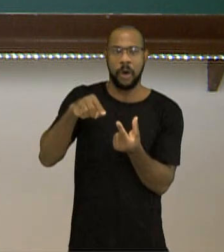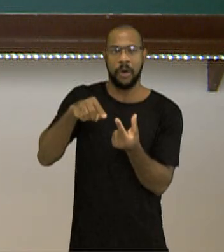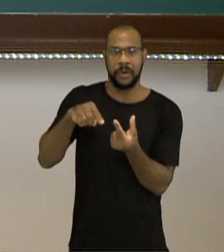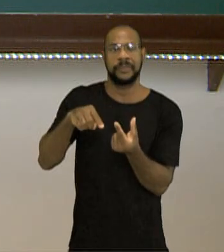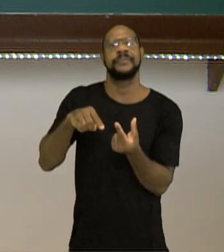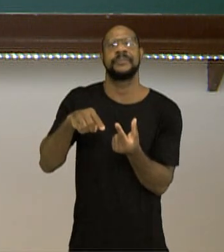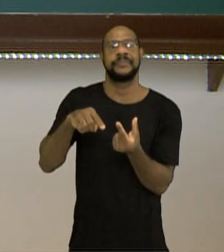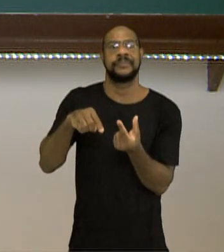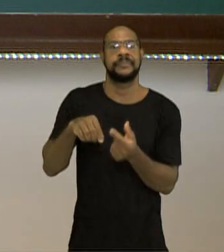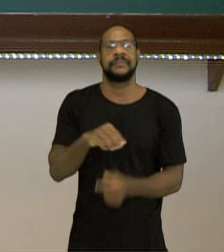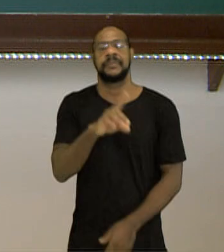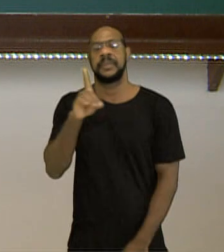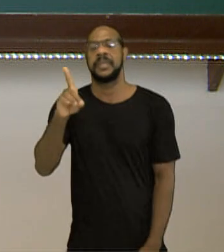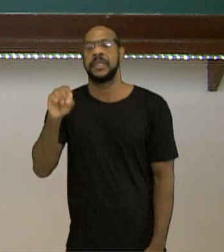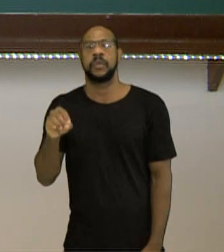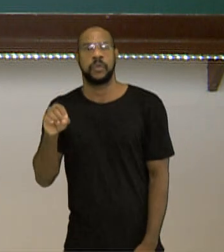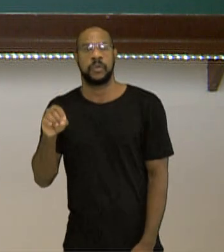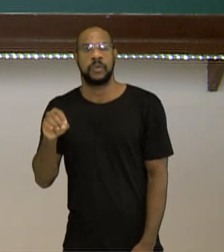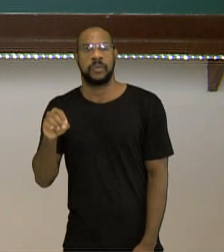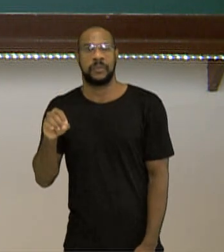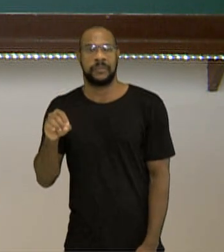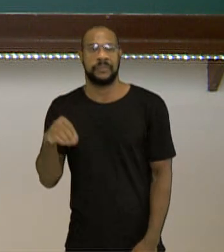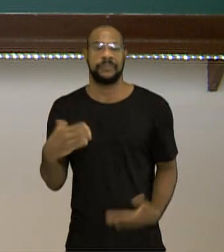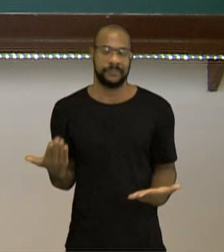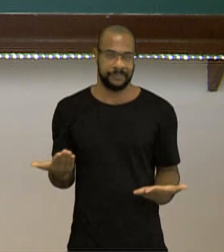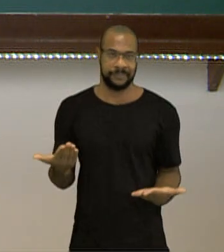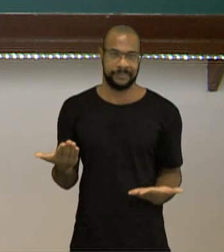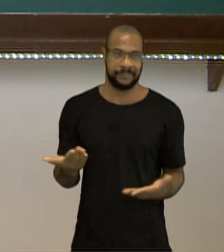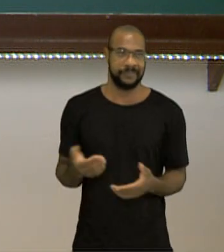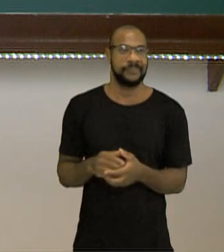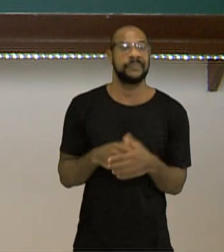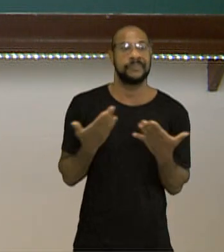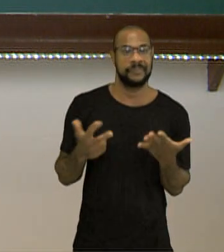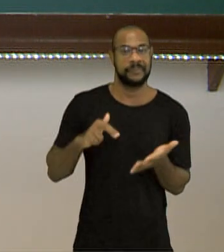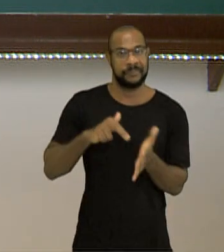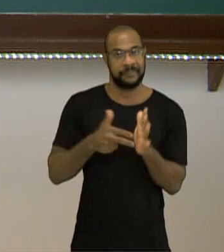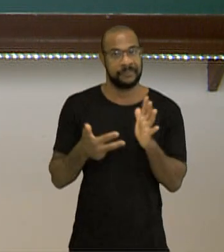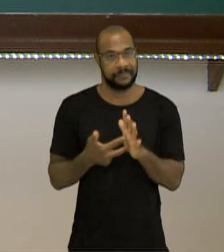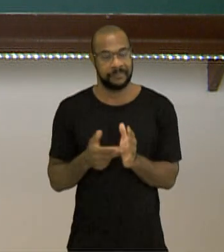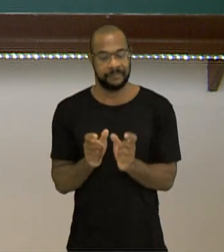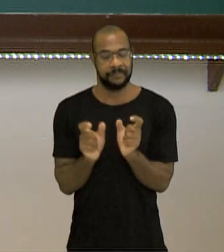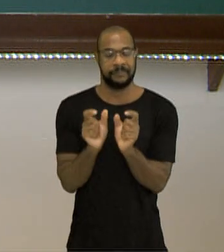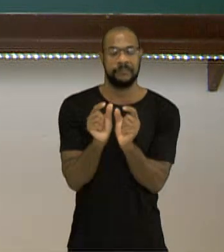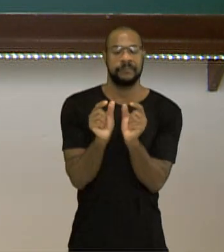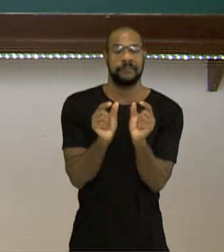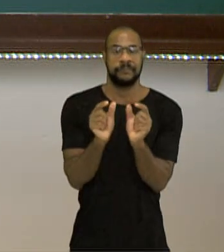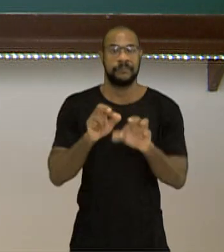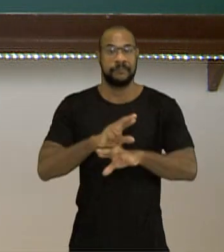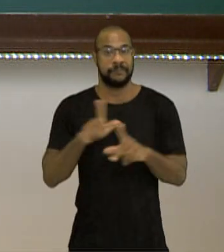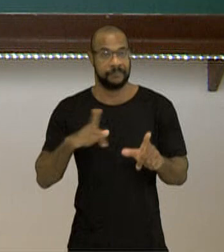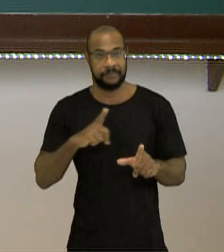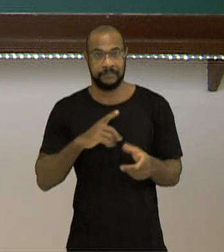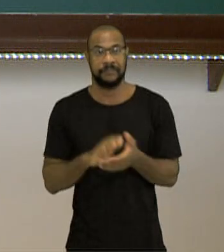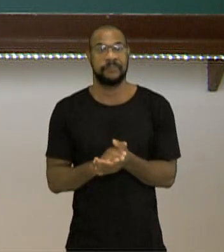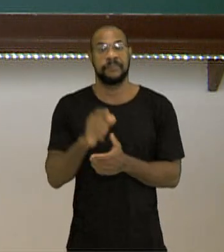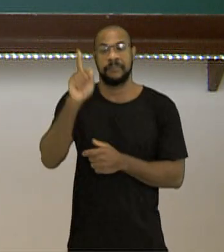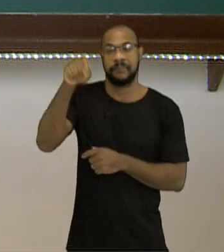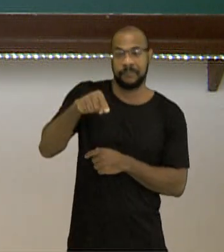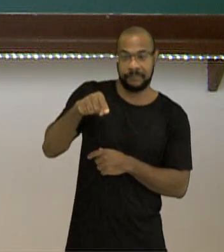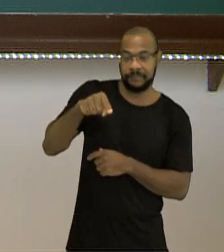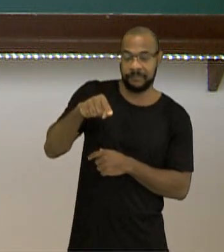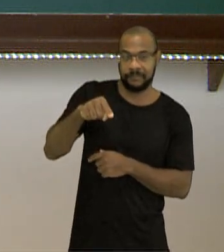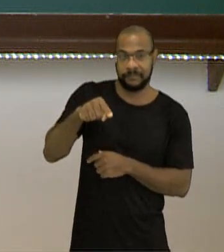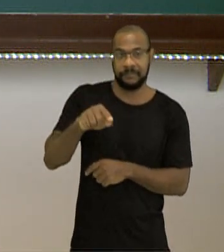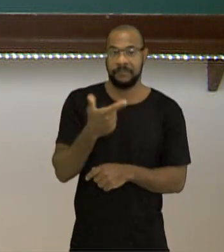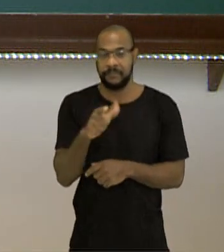dô, nó e nó. Então, ele será o monossílabo tônico, acentuado, quando ele terminar em A,